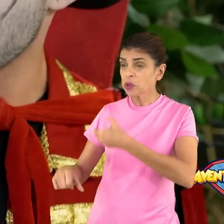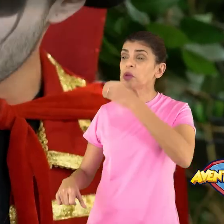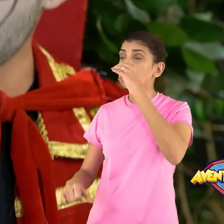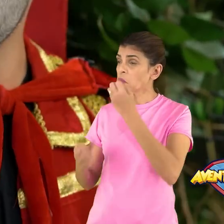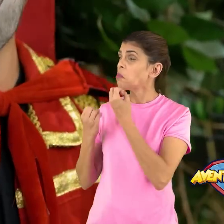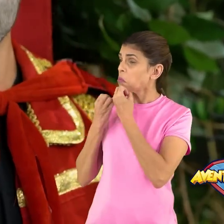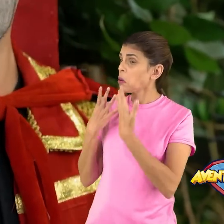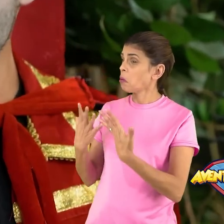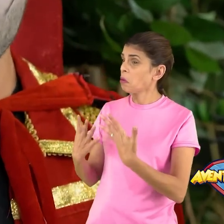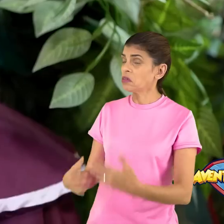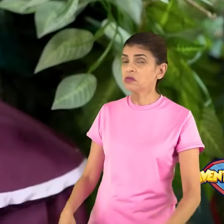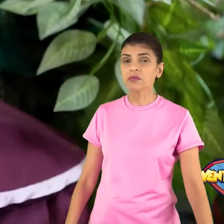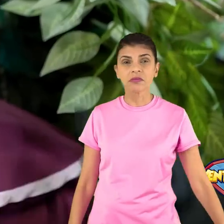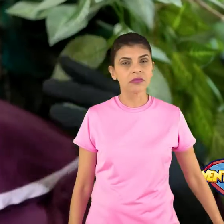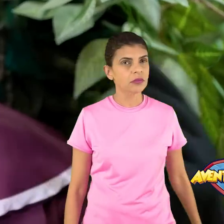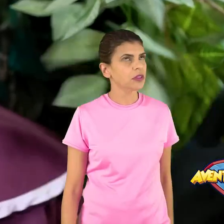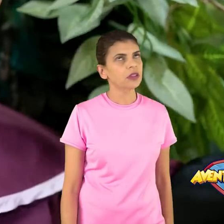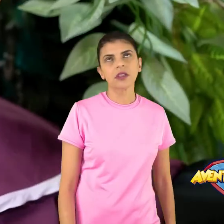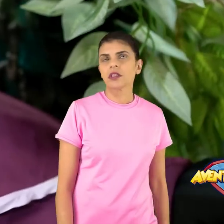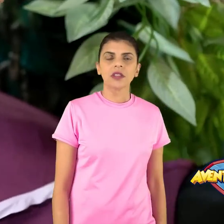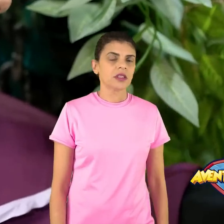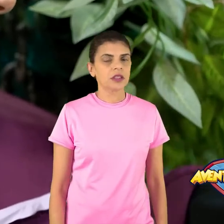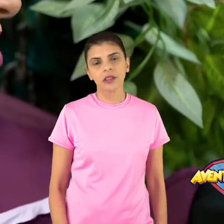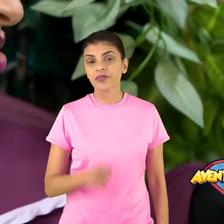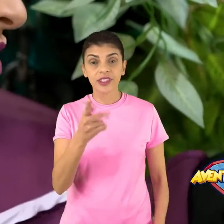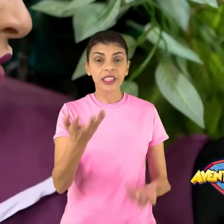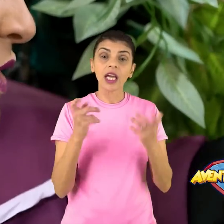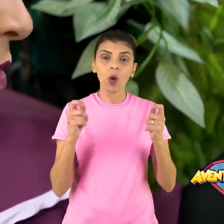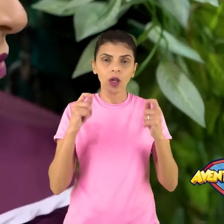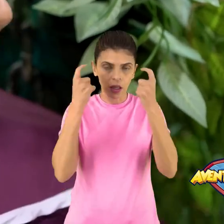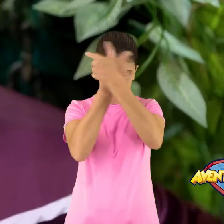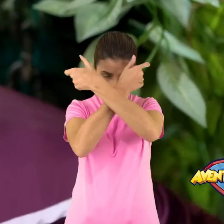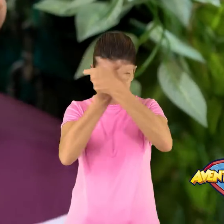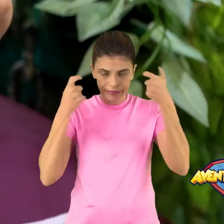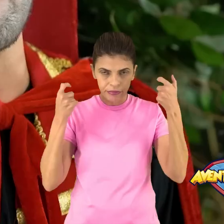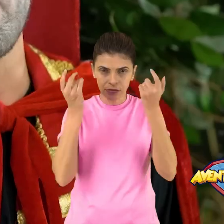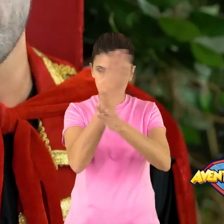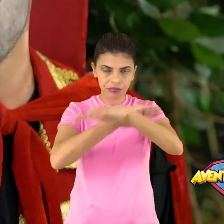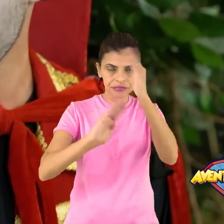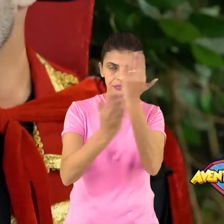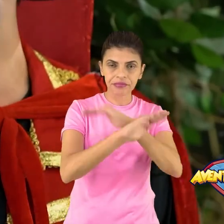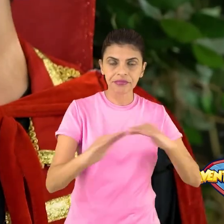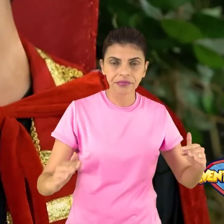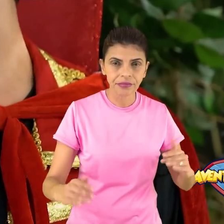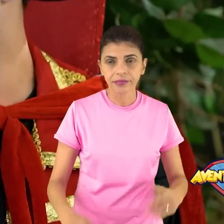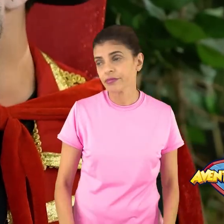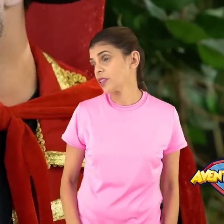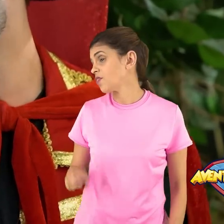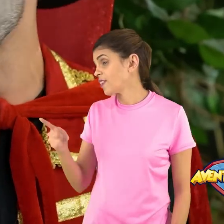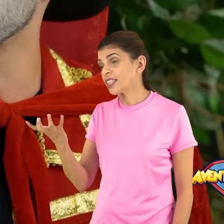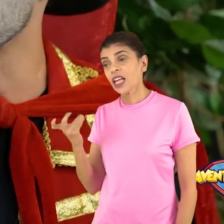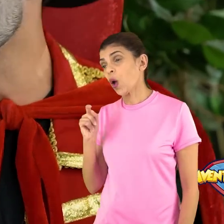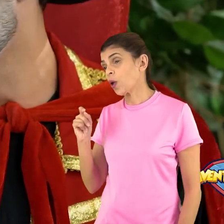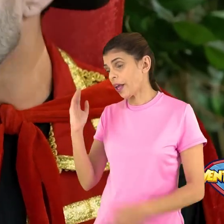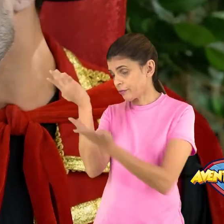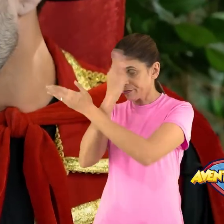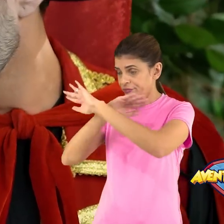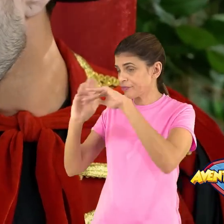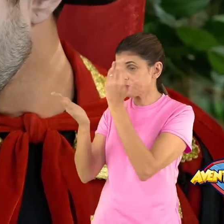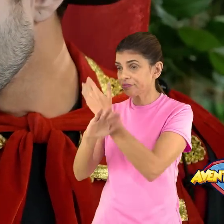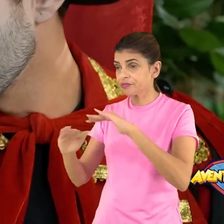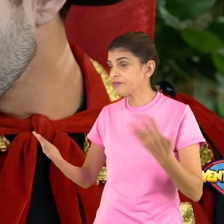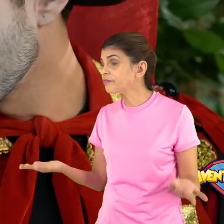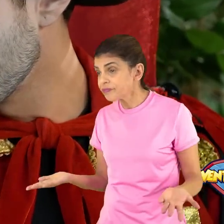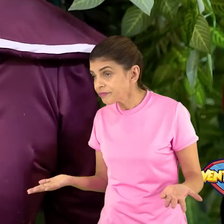boa mesmo. O que você quer, Ninja Flame? O que você quer, Ninja